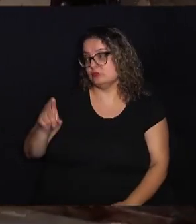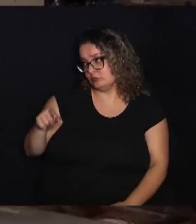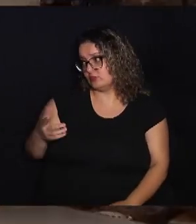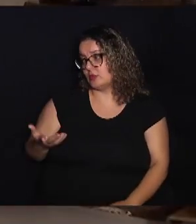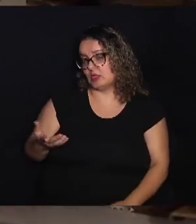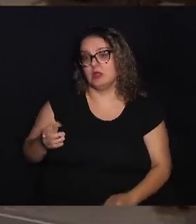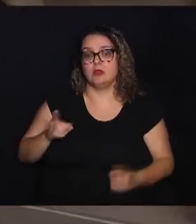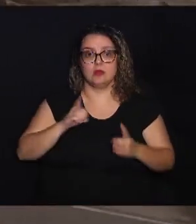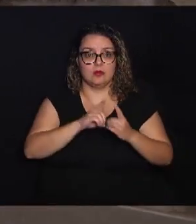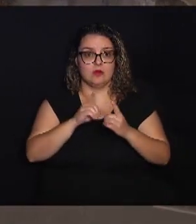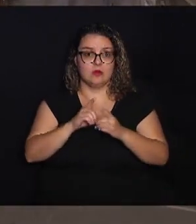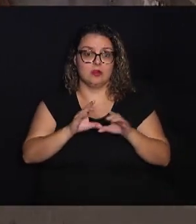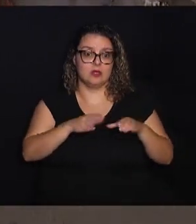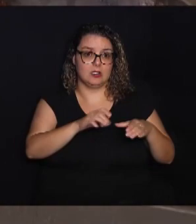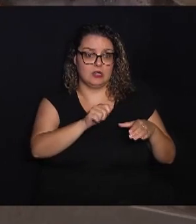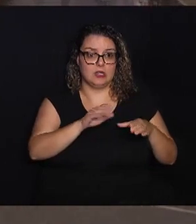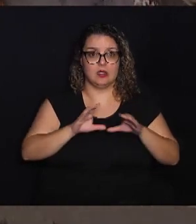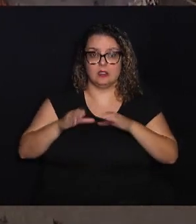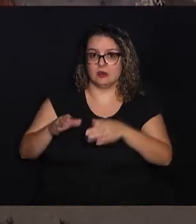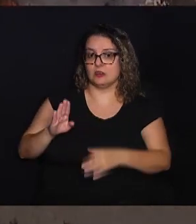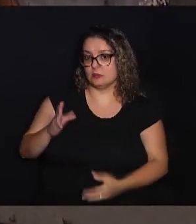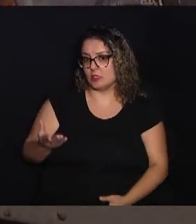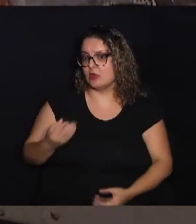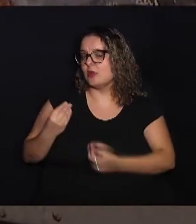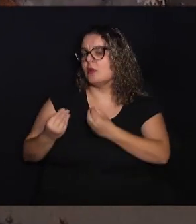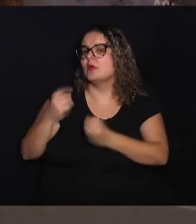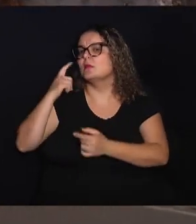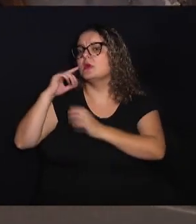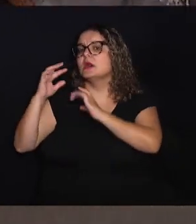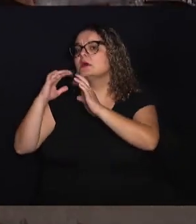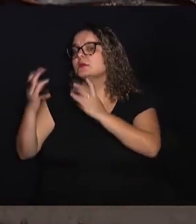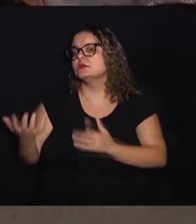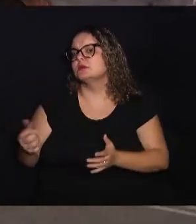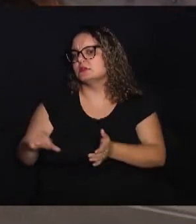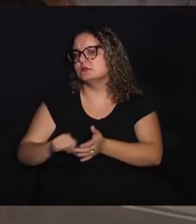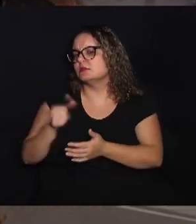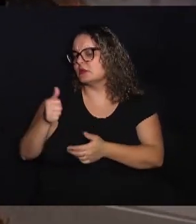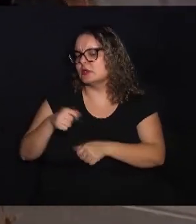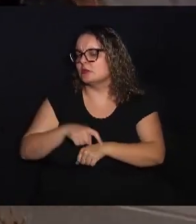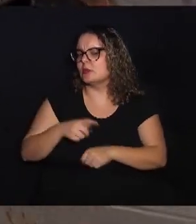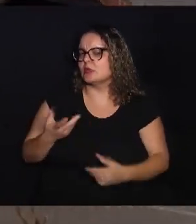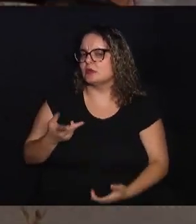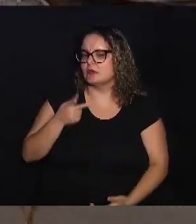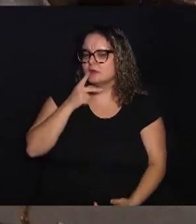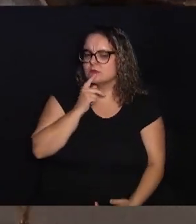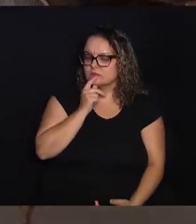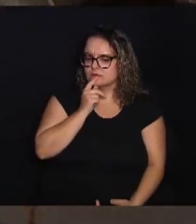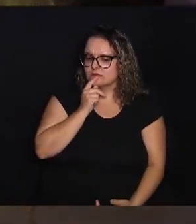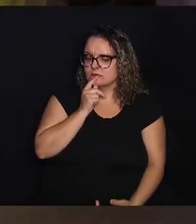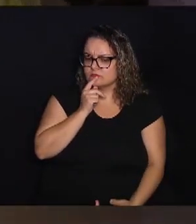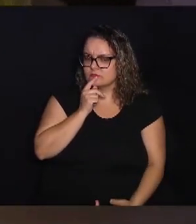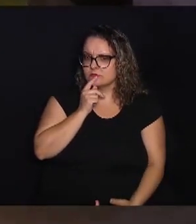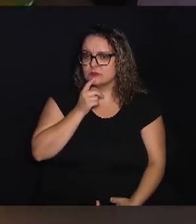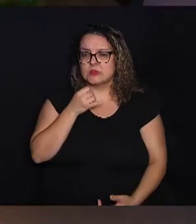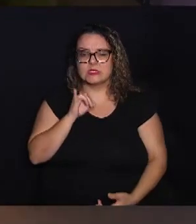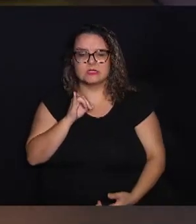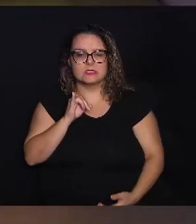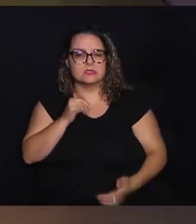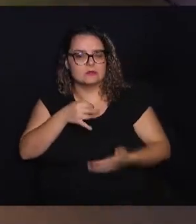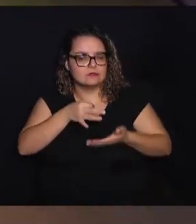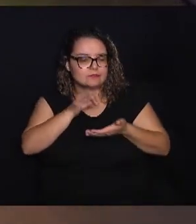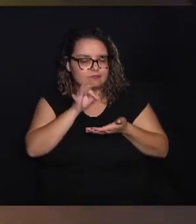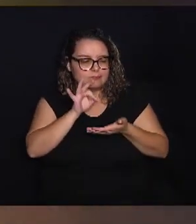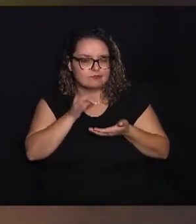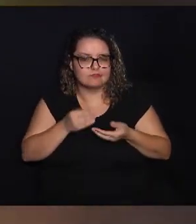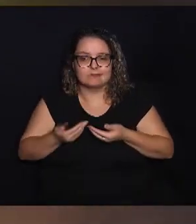atende a classe A e B. Como que foi pensar nesse primeiro momento e depois você falar, poxa, se eu fizer um cafezinho, se eu servir